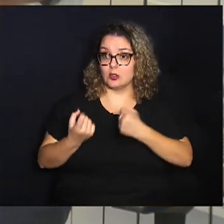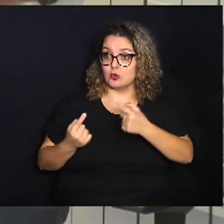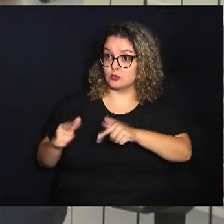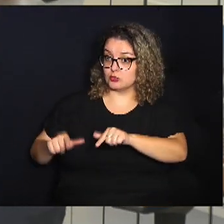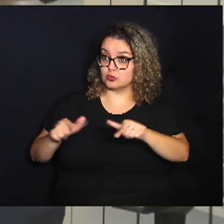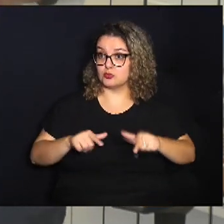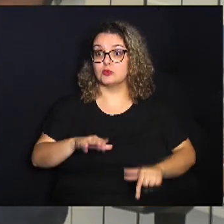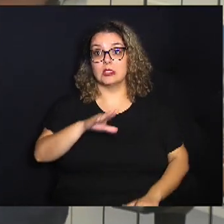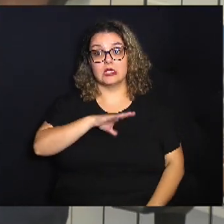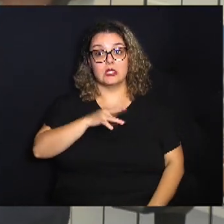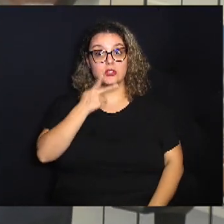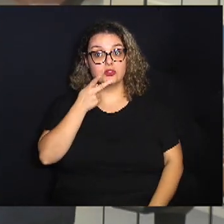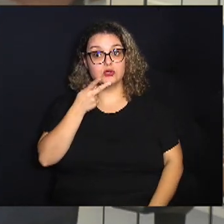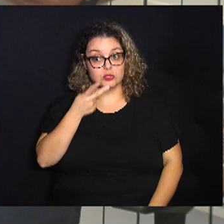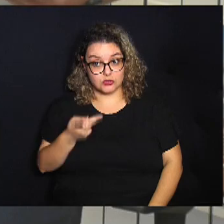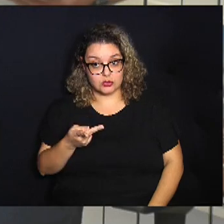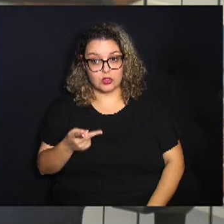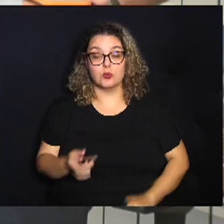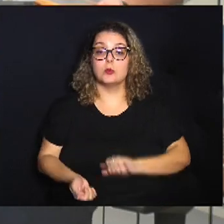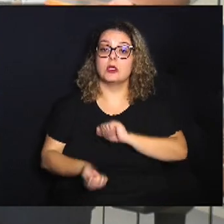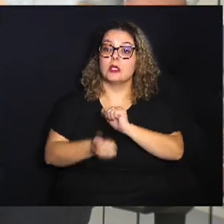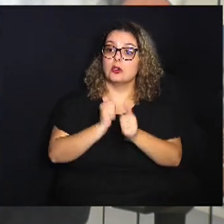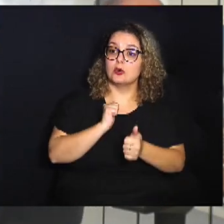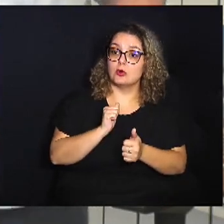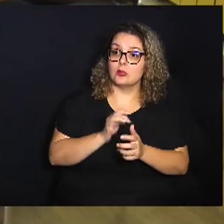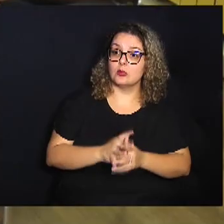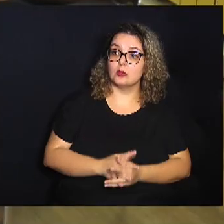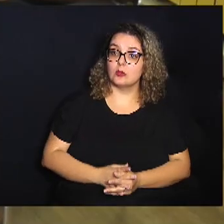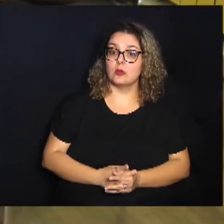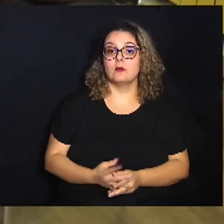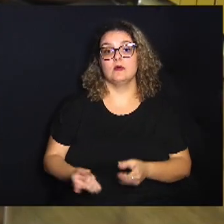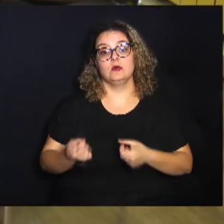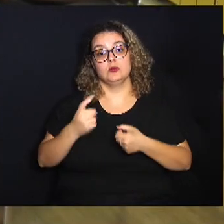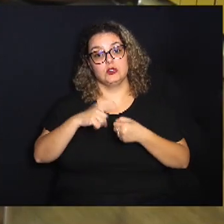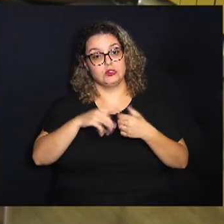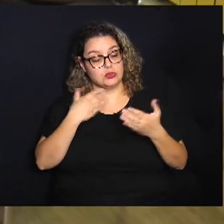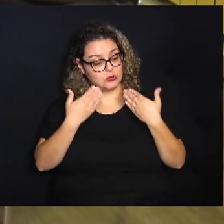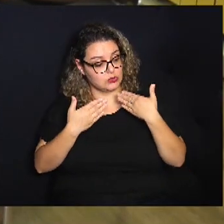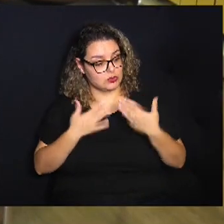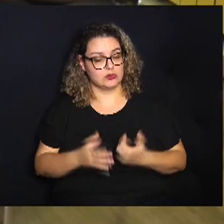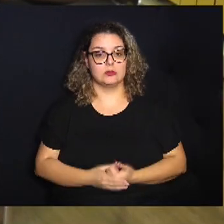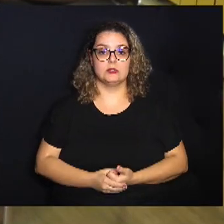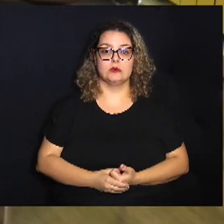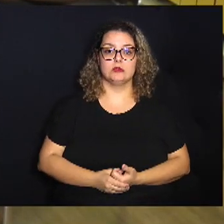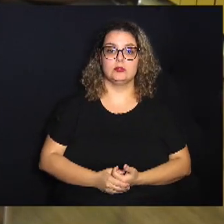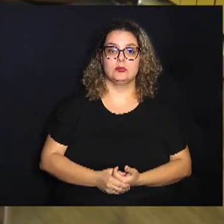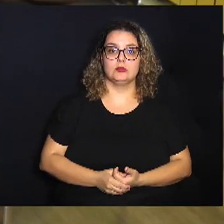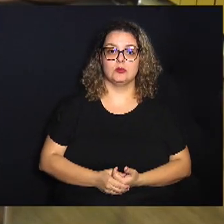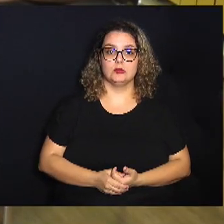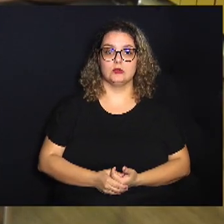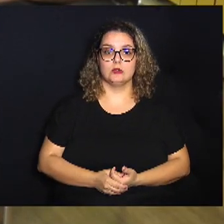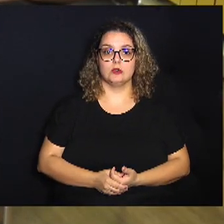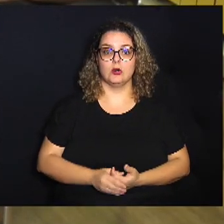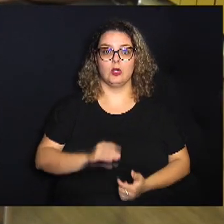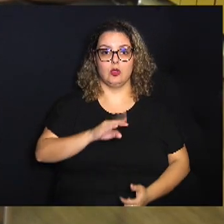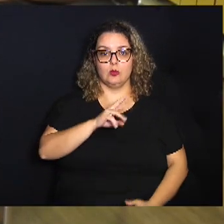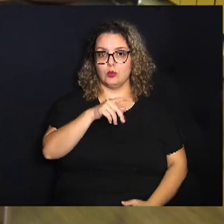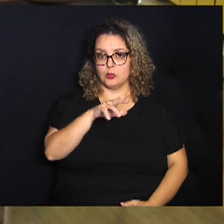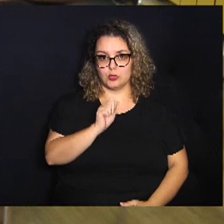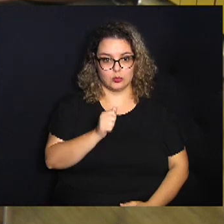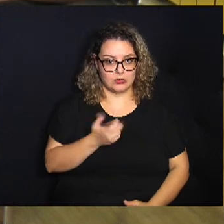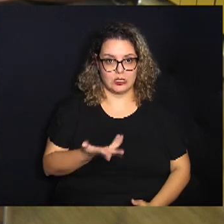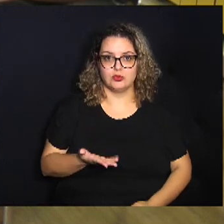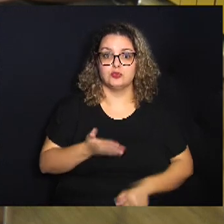cidade falando sobre esporte. Vamos voltar aqui para o nosso papo, né? Ô Bruna, falando da questão